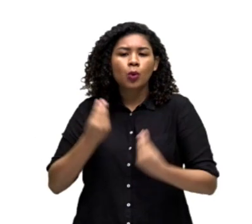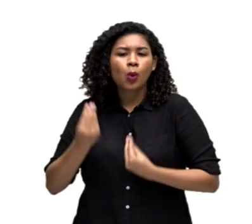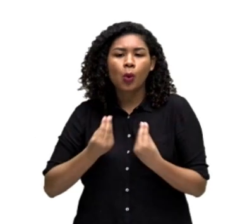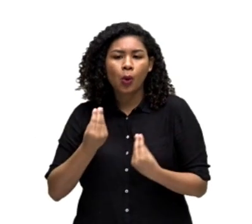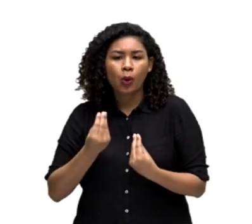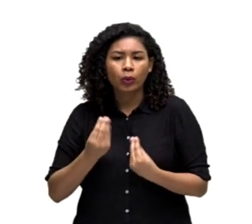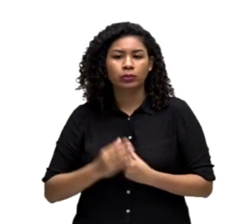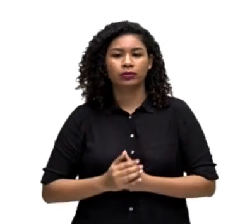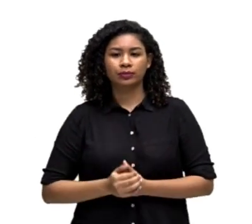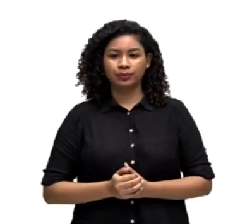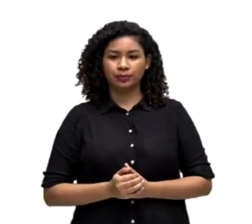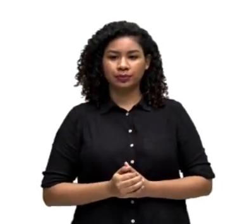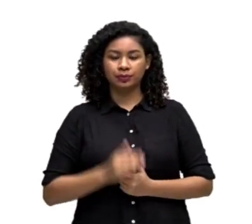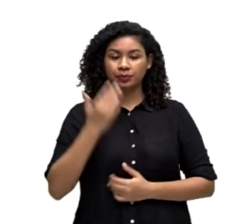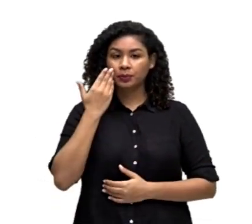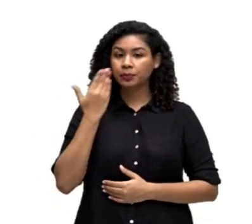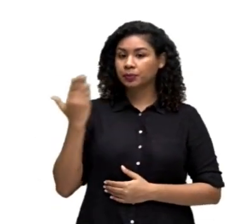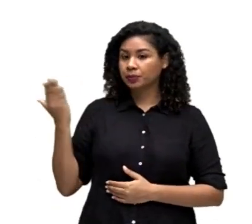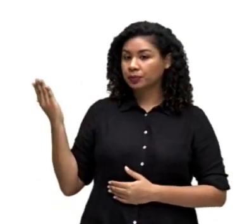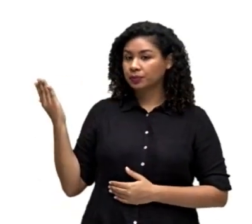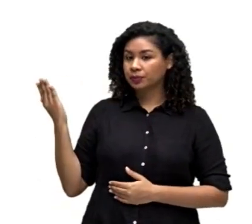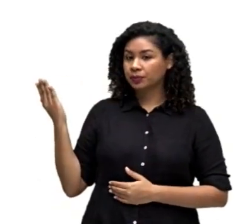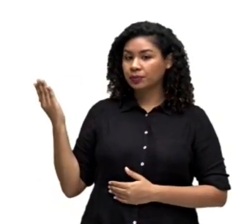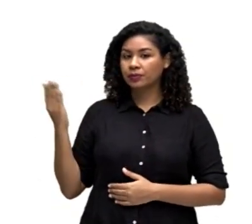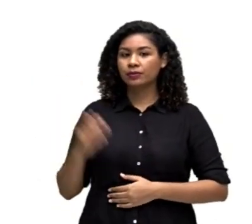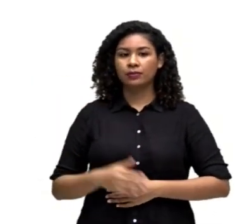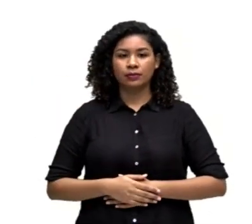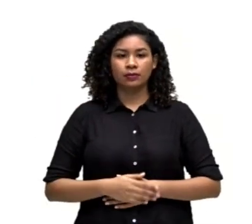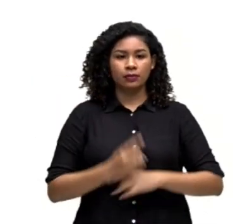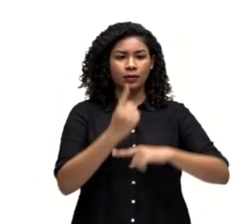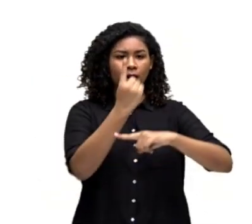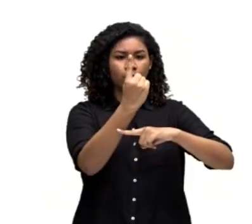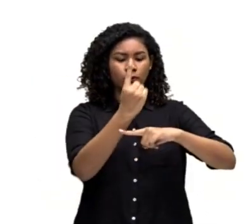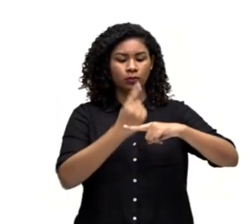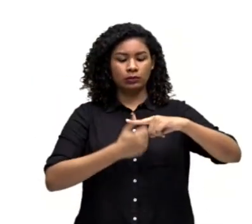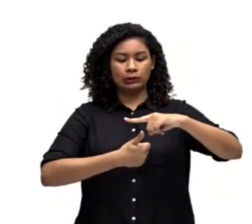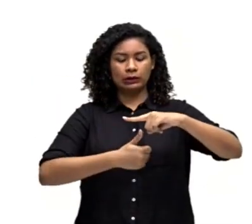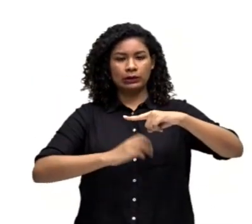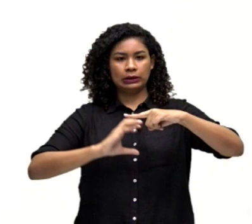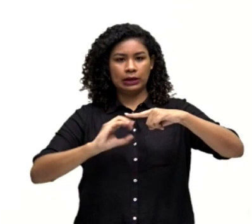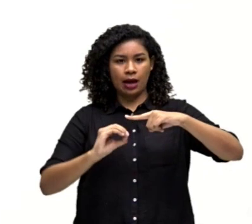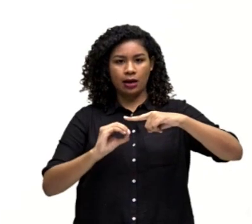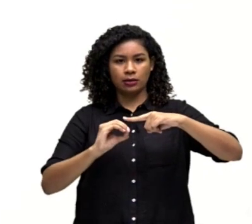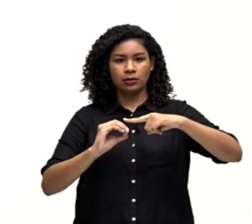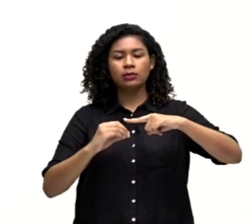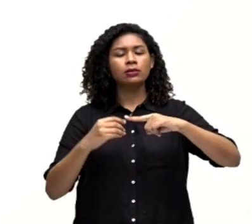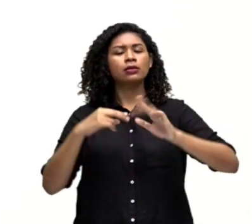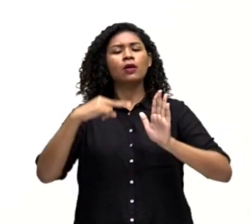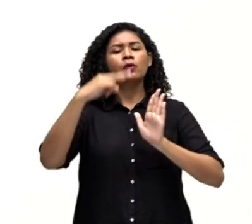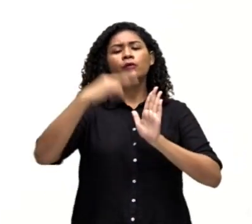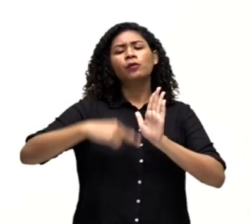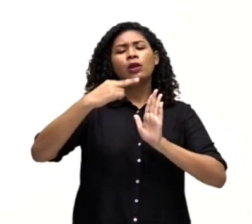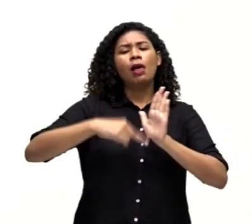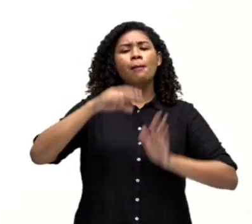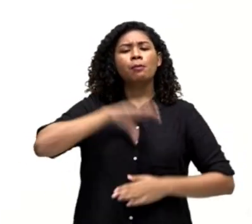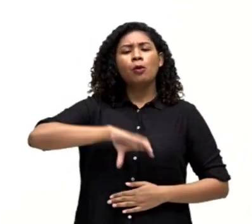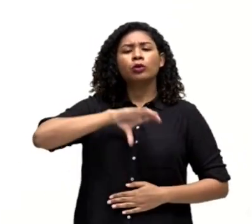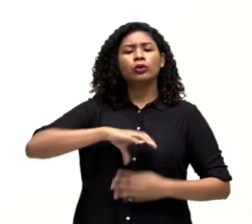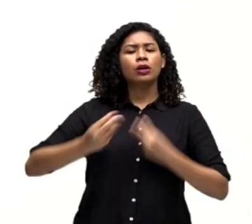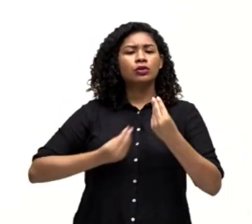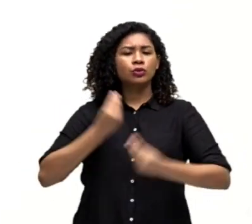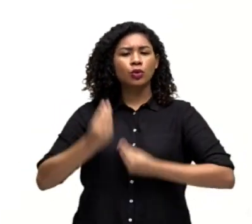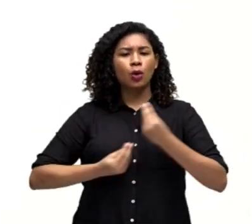se eu tenho aqui 1 sobre 10, que é minha fração, a leitura equivale a